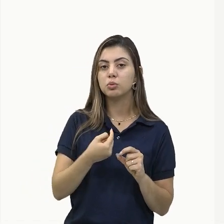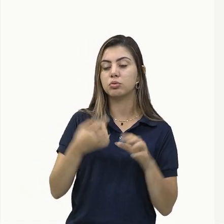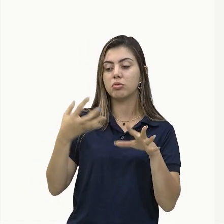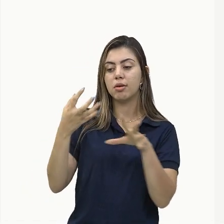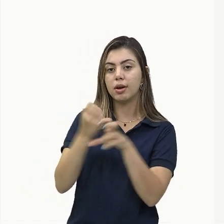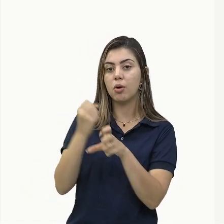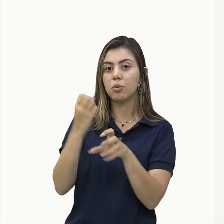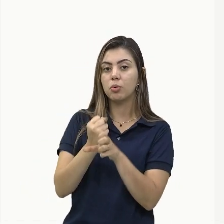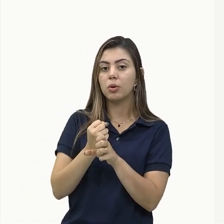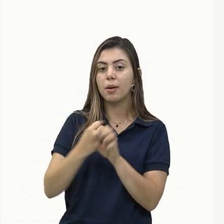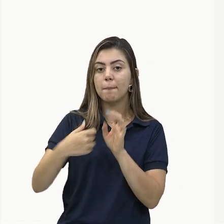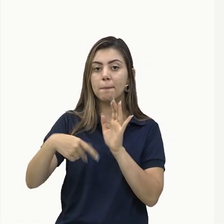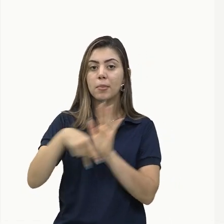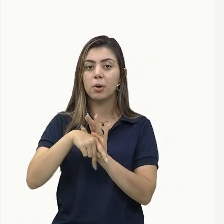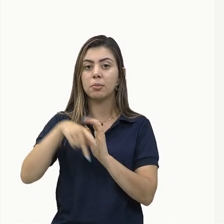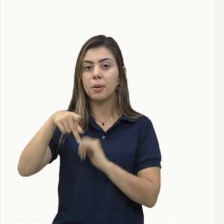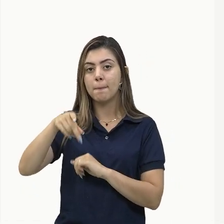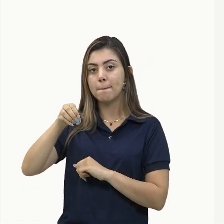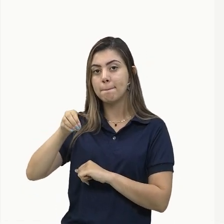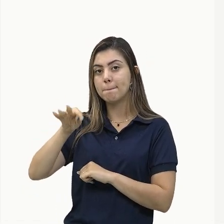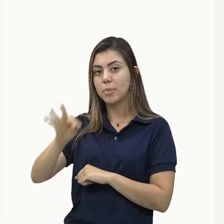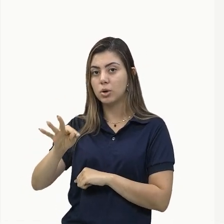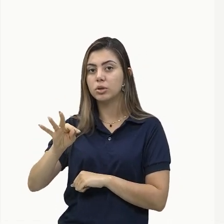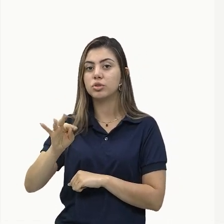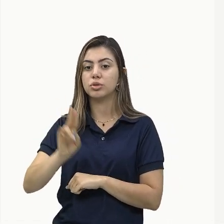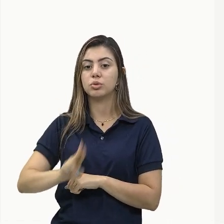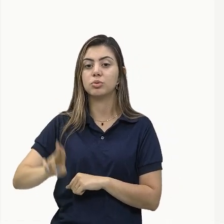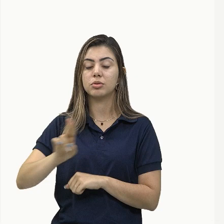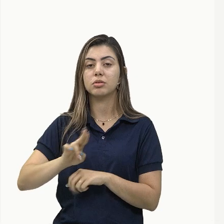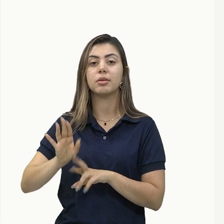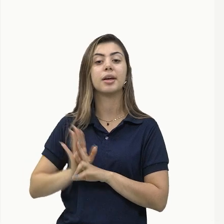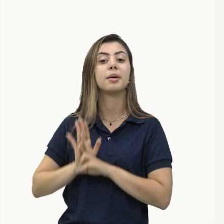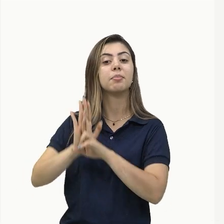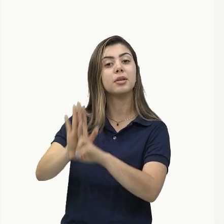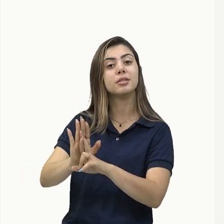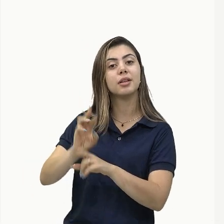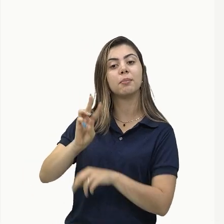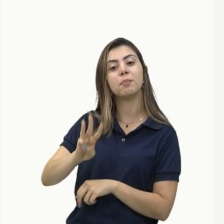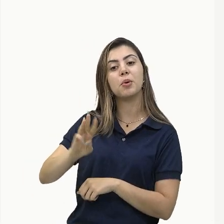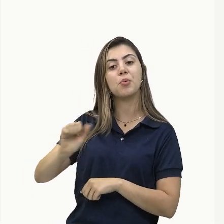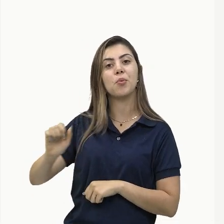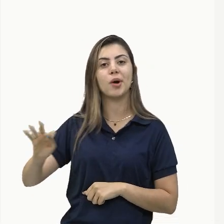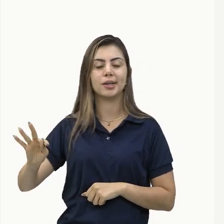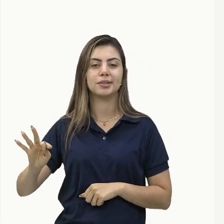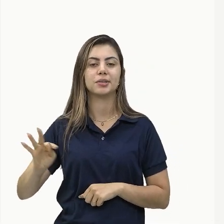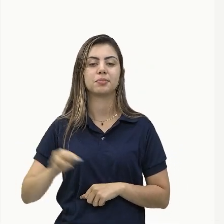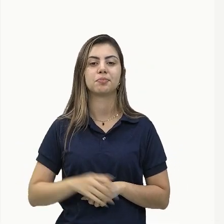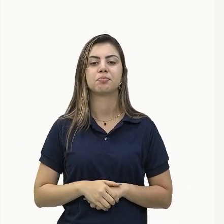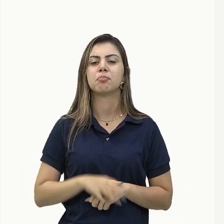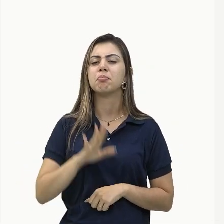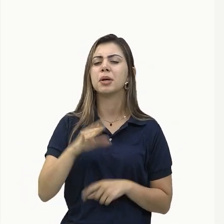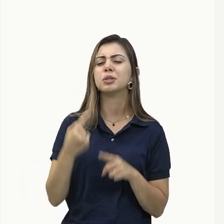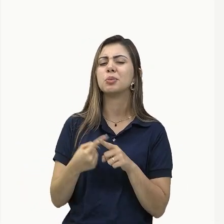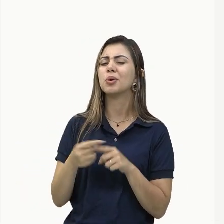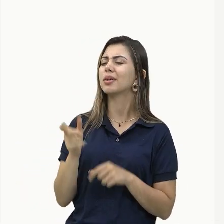da potência no sistema internacional é o watt. Por que recebe esse